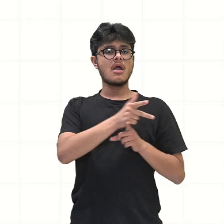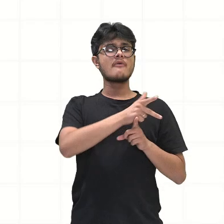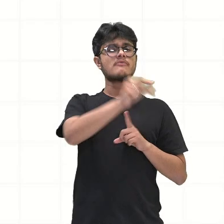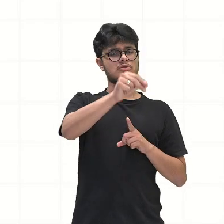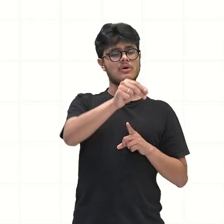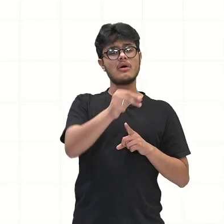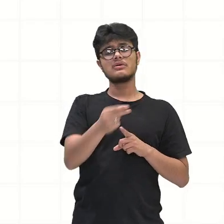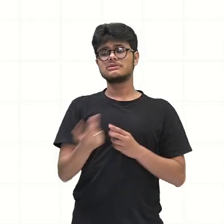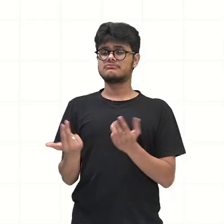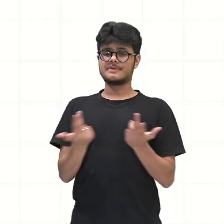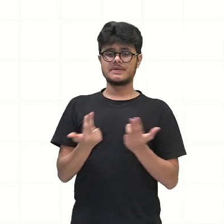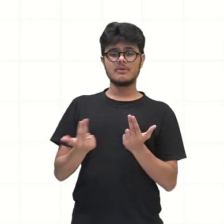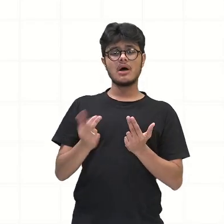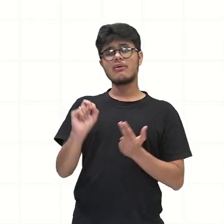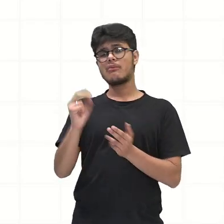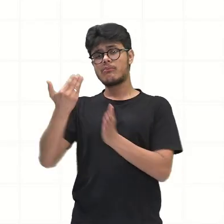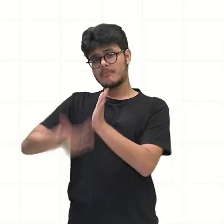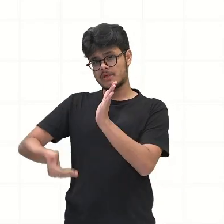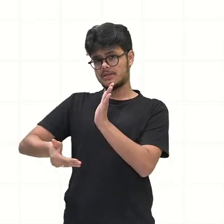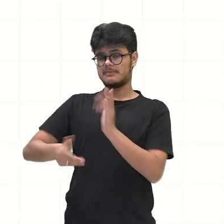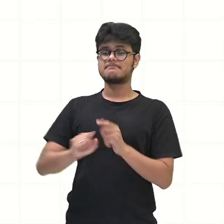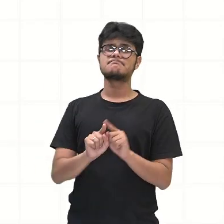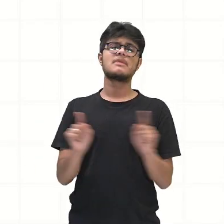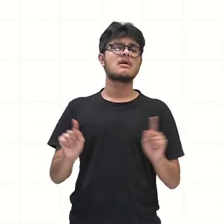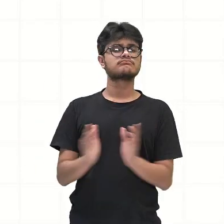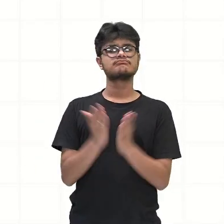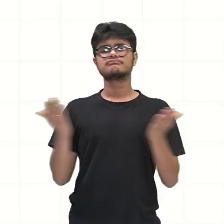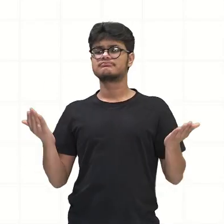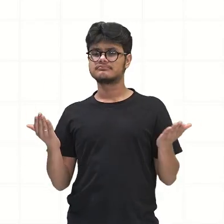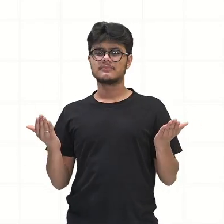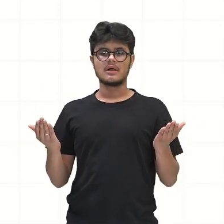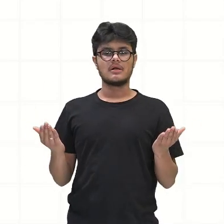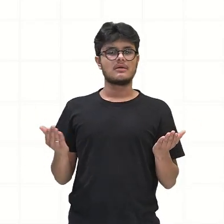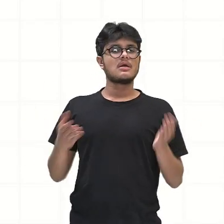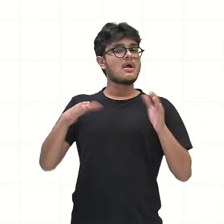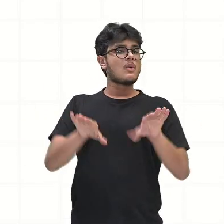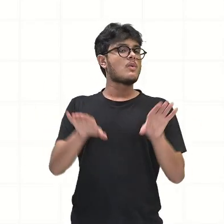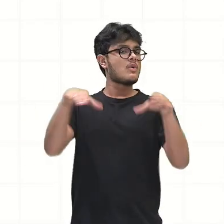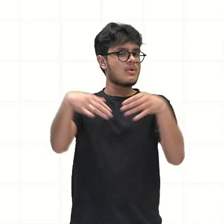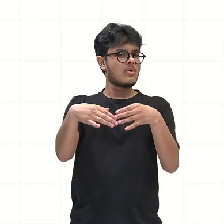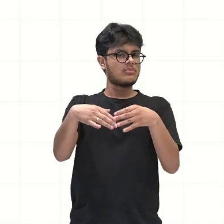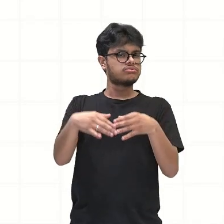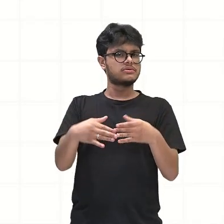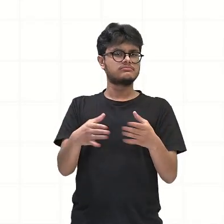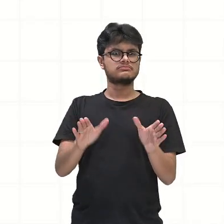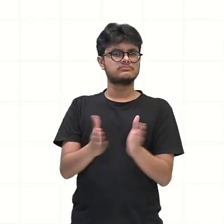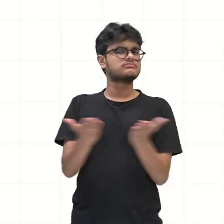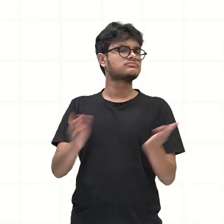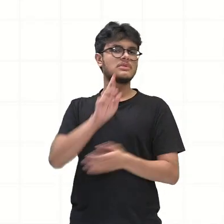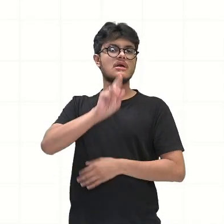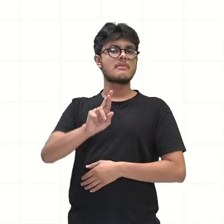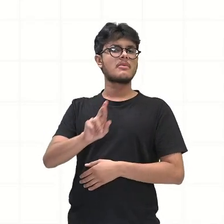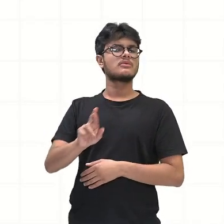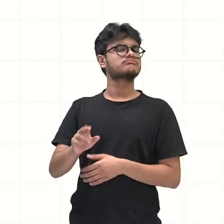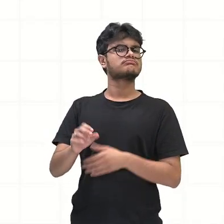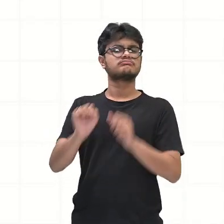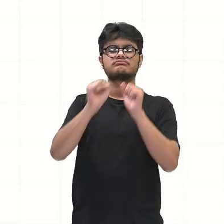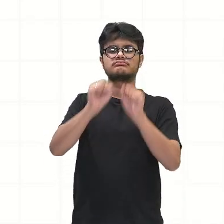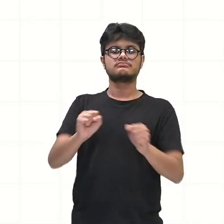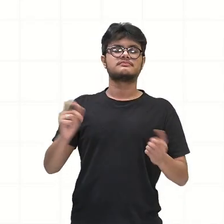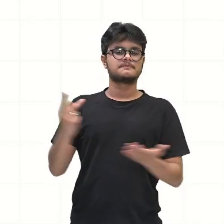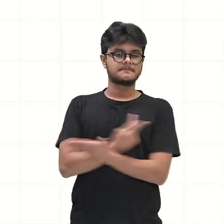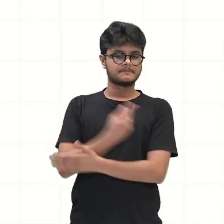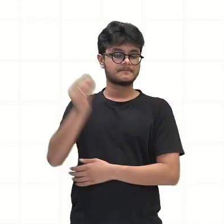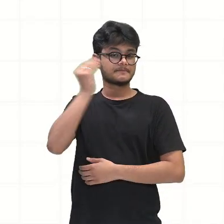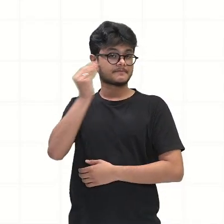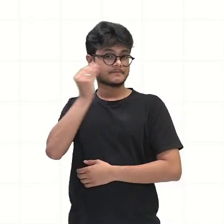empate ou derrota. Né? Então, qual é o espaço amostral desta situação, né? Desse experimento aleatório?